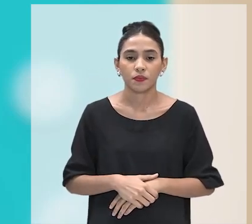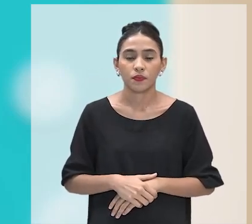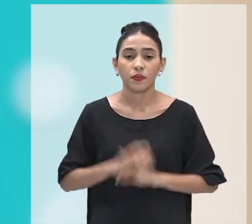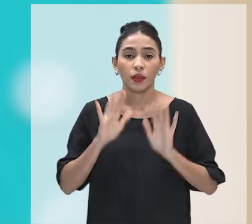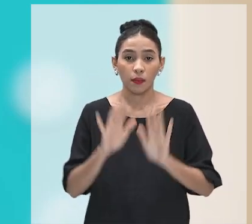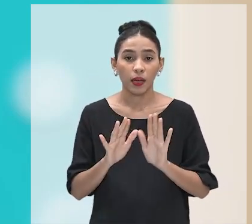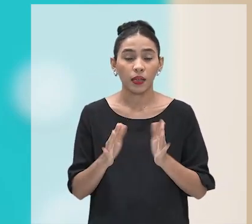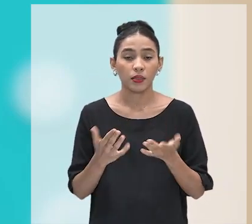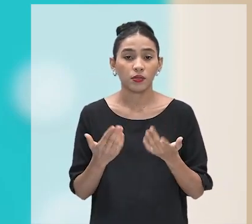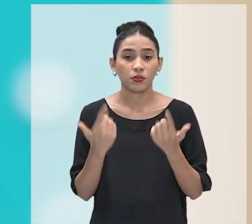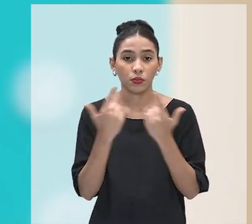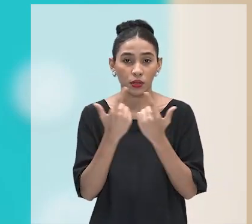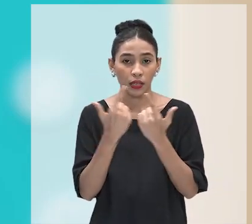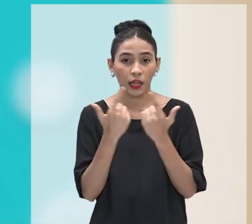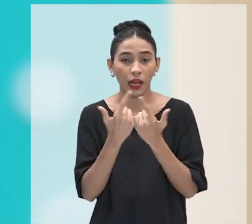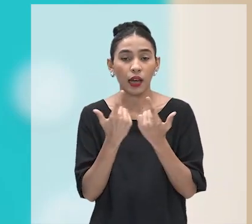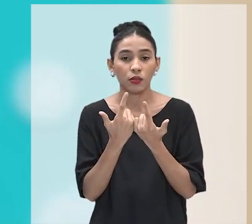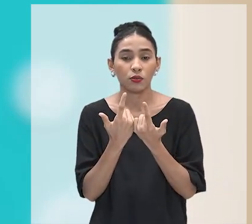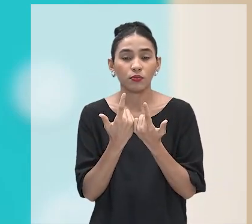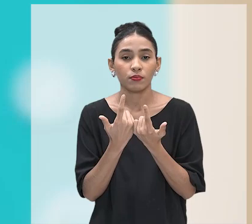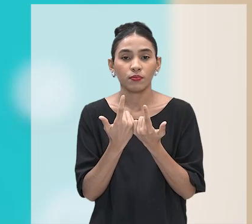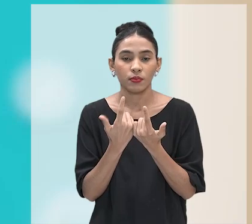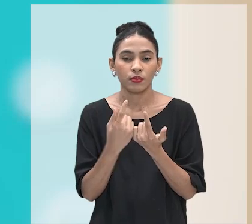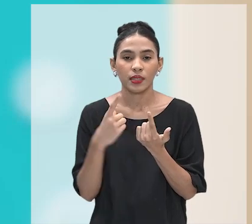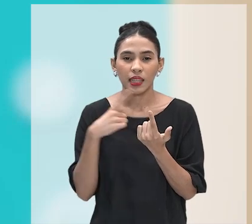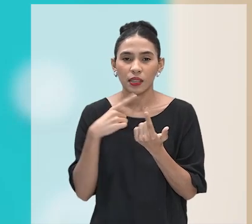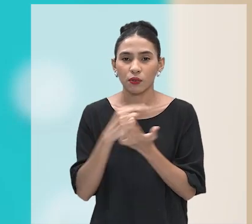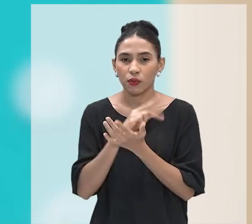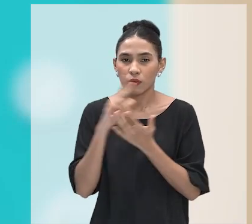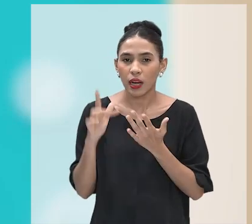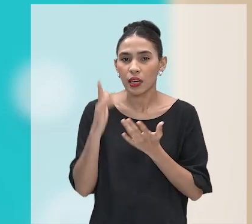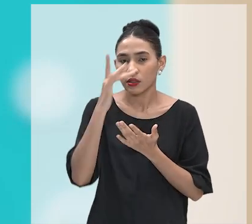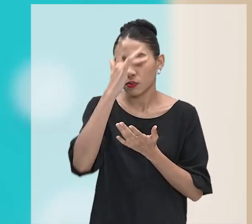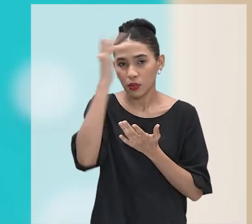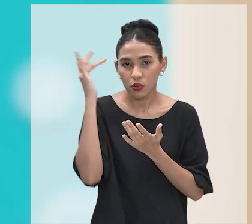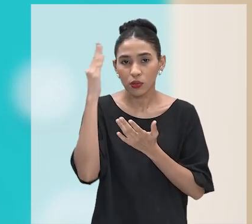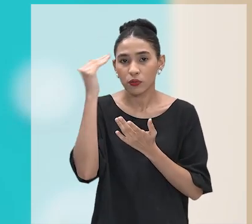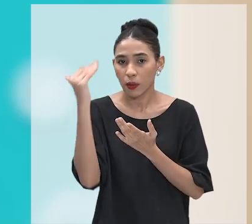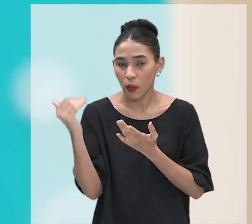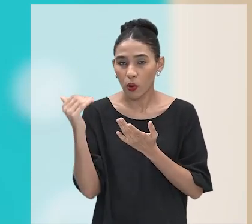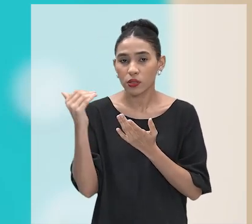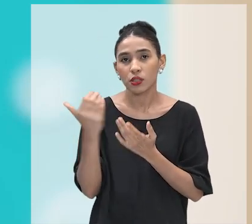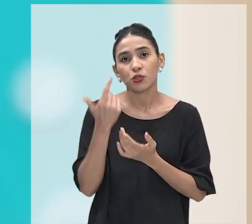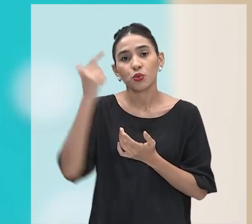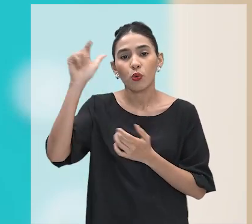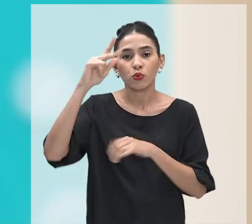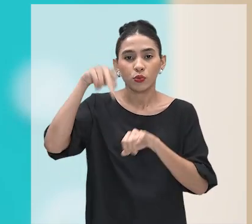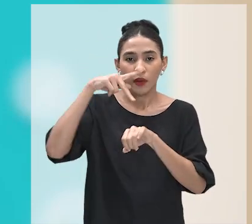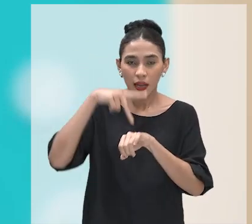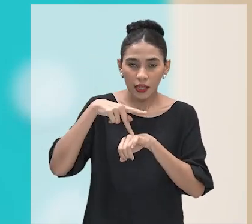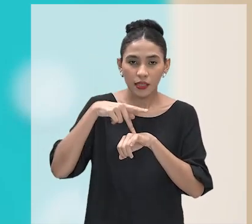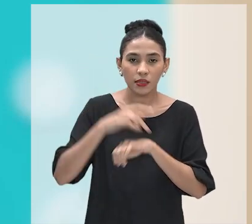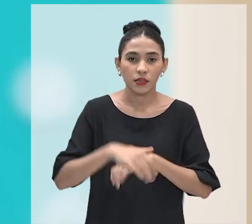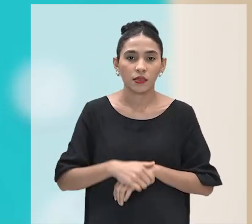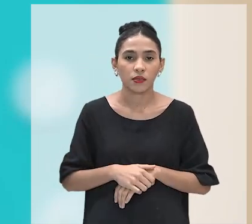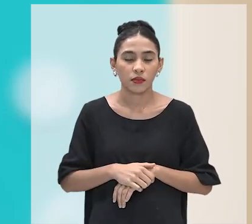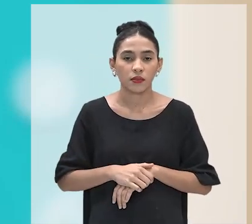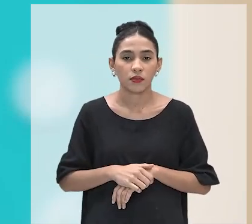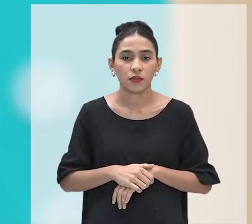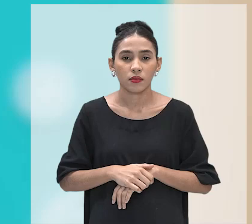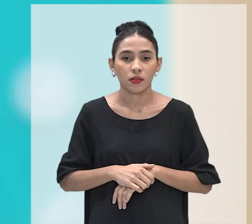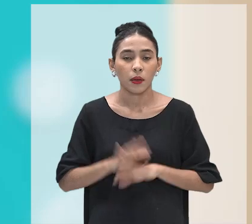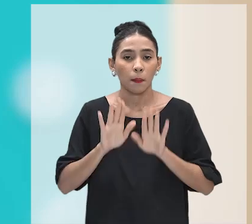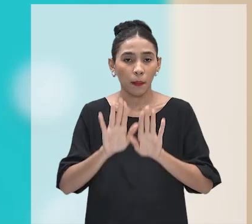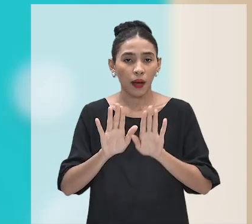teatro, além de trazer todos esses artistas internacionais, ele não, vamos dizer, a questão do amadorismo